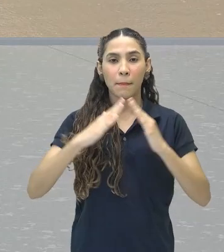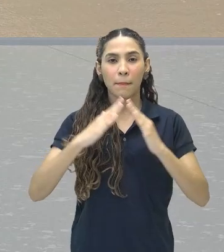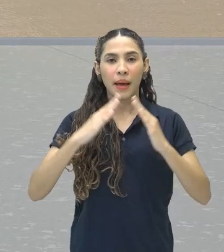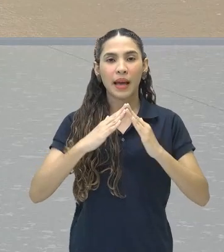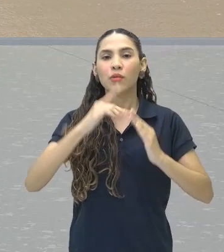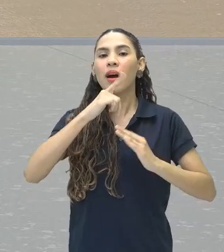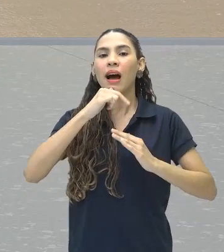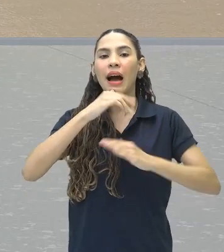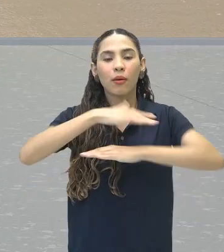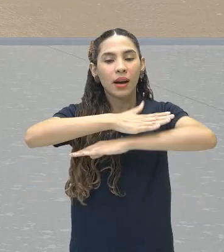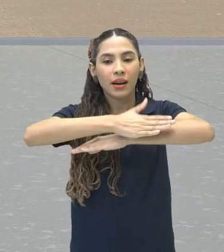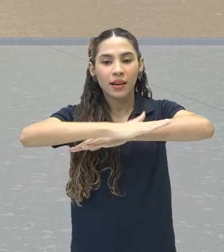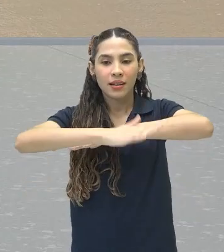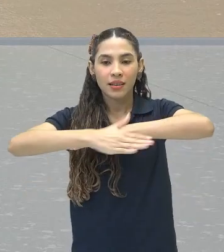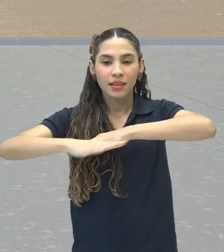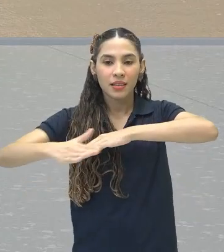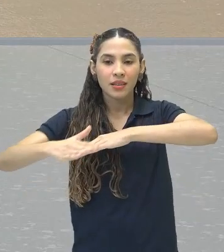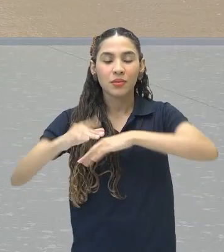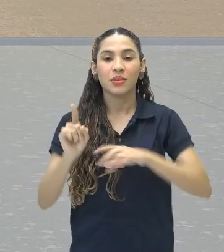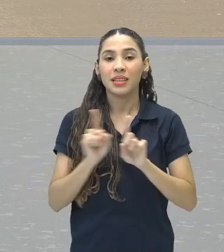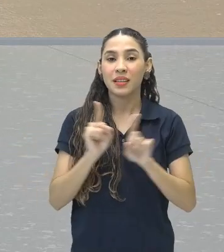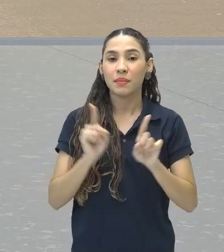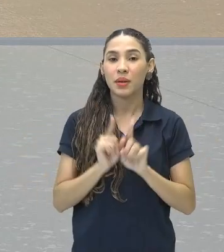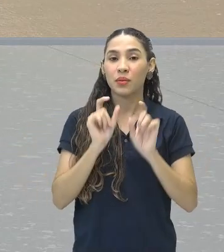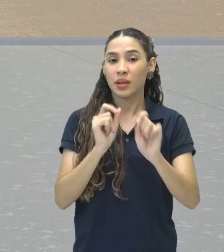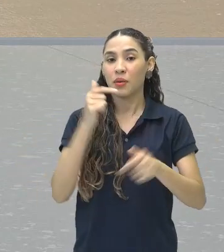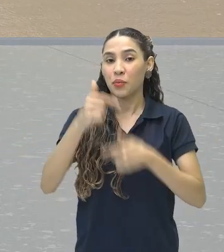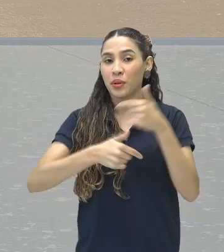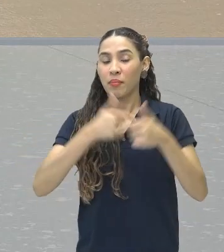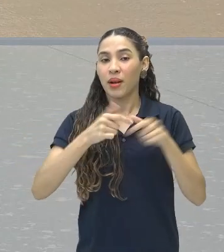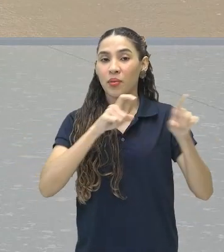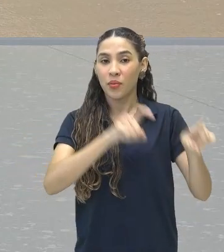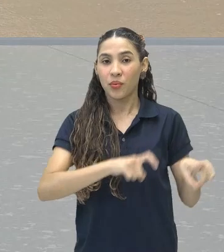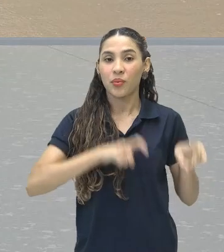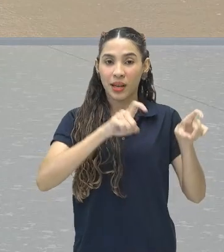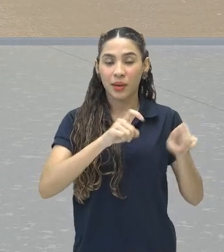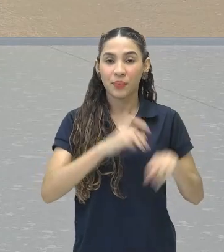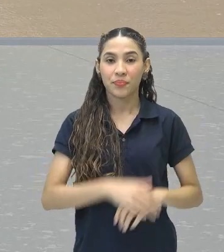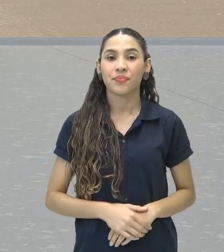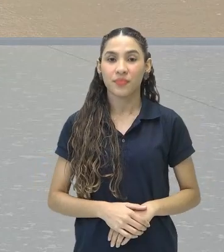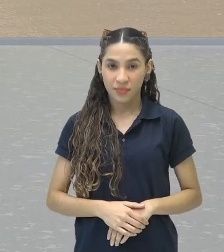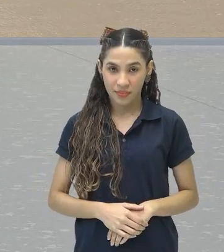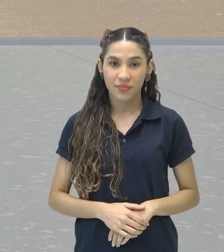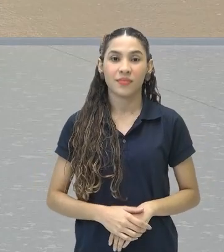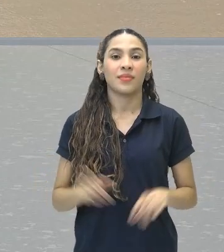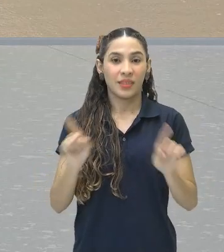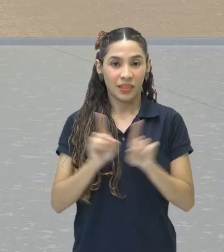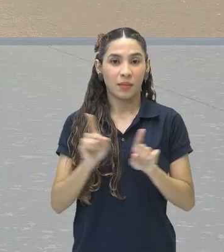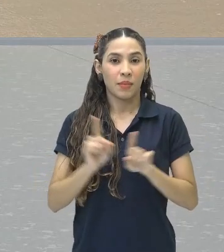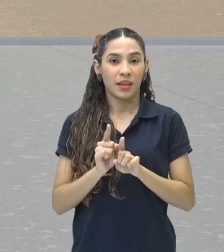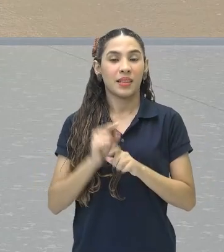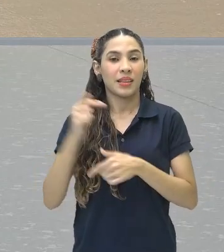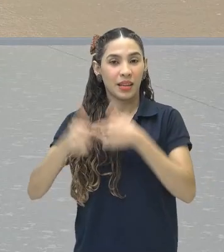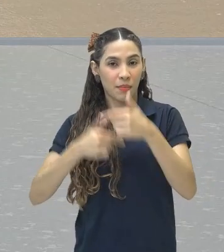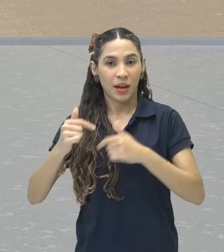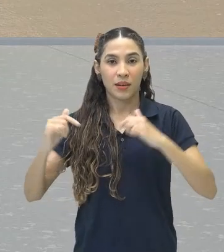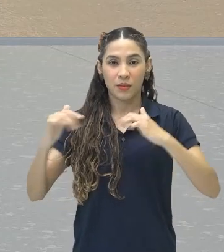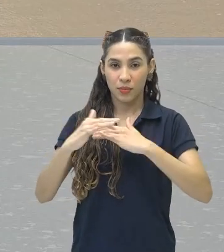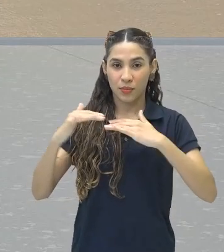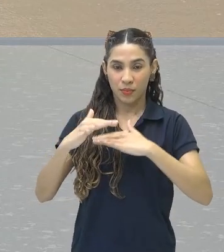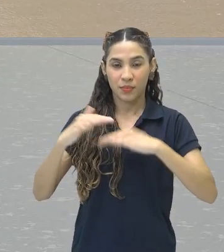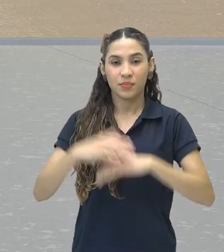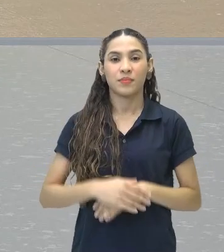aqui dos rios, e também o trabalho rural, e também o trabalho urbano. Falar um pouco sobre essas